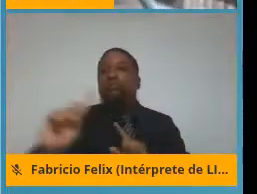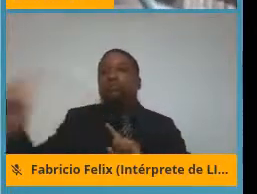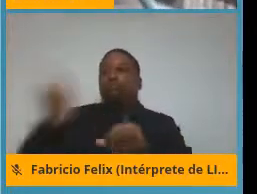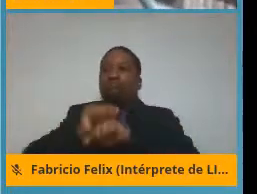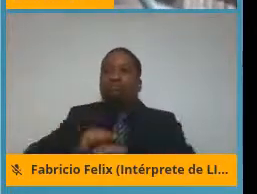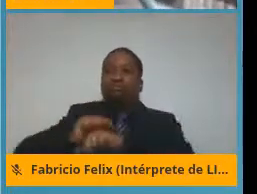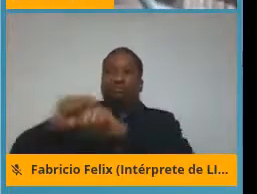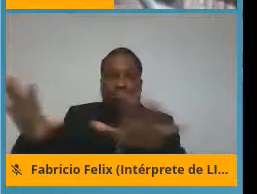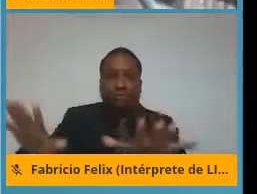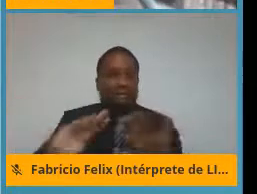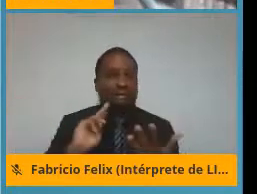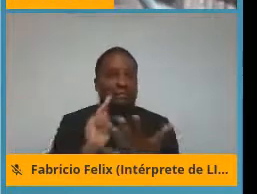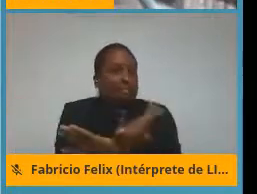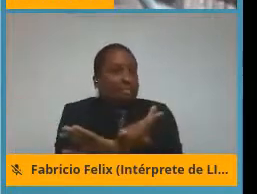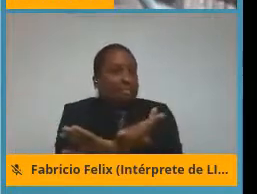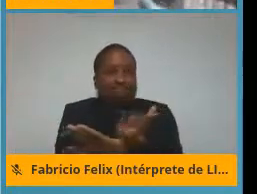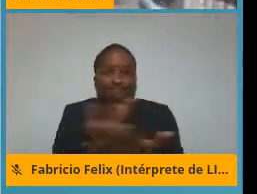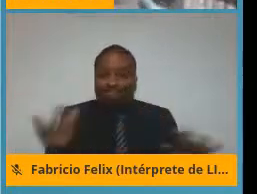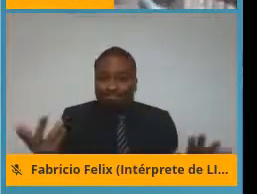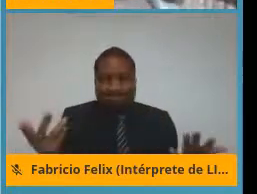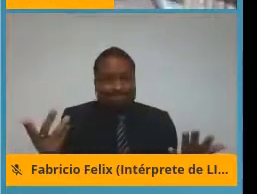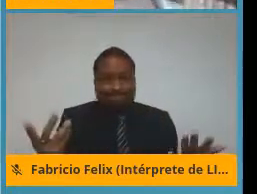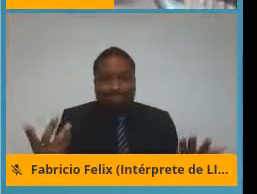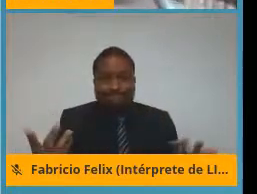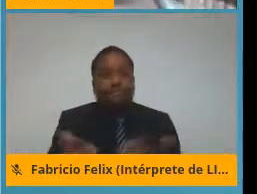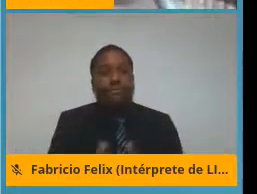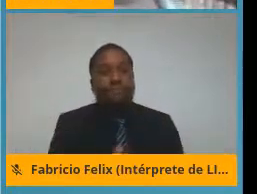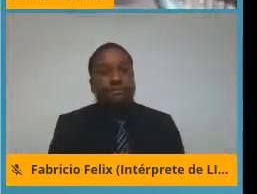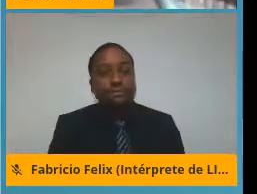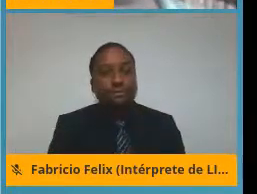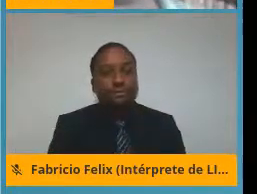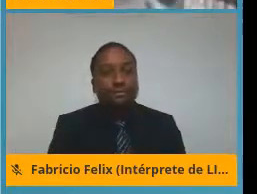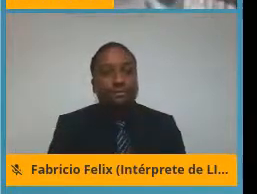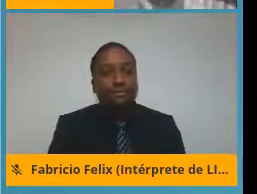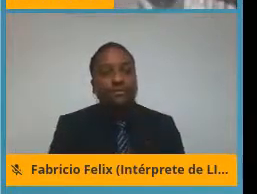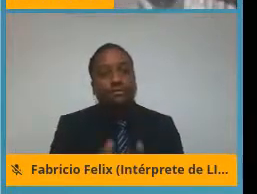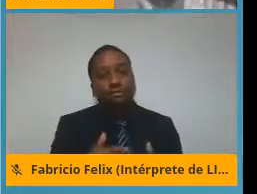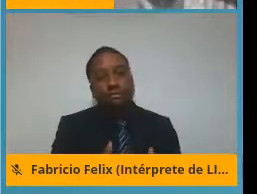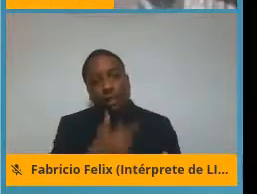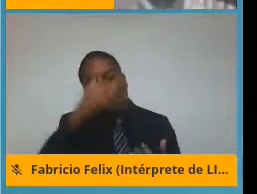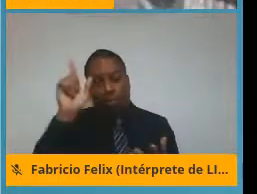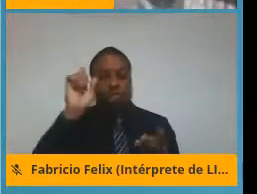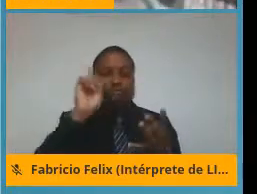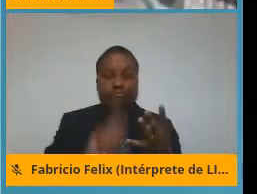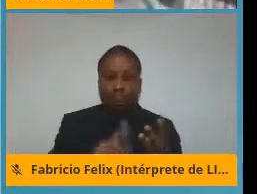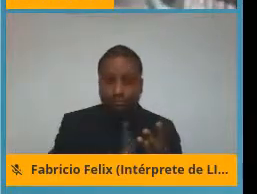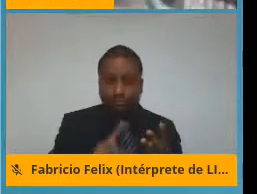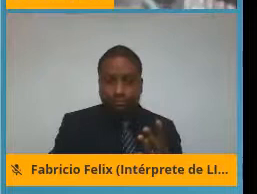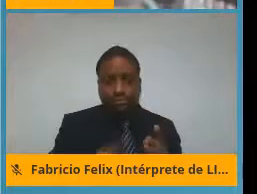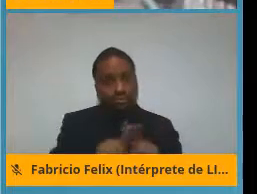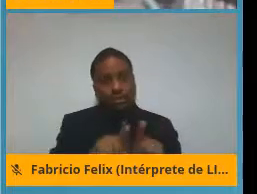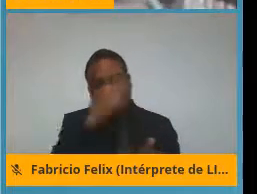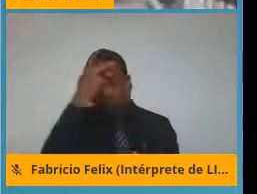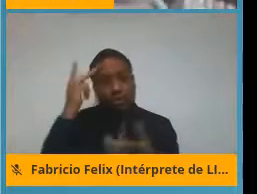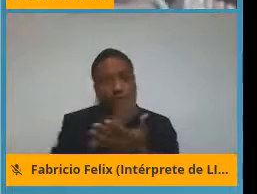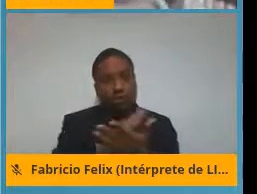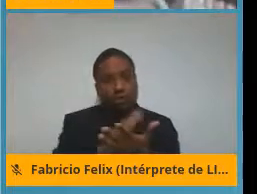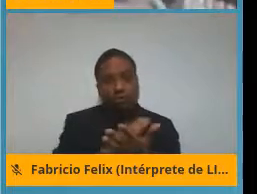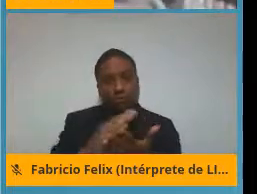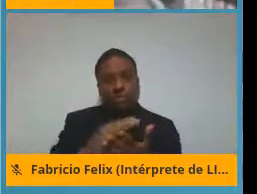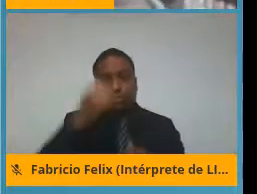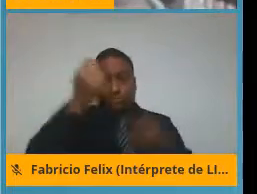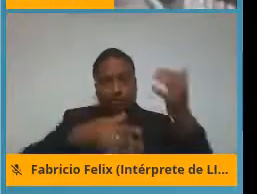provavelmente por acidente. Essa é mais uma versão. A última versão, que também é defendida por alguns pesquisadores, é